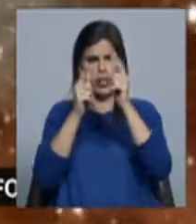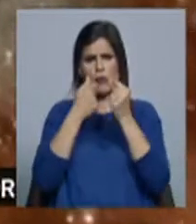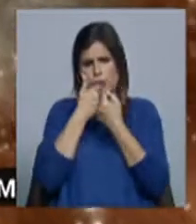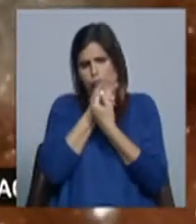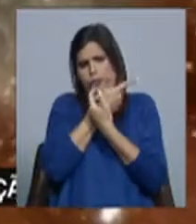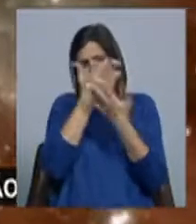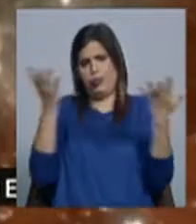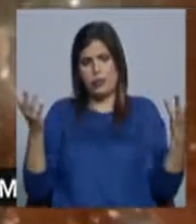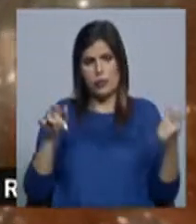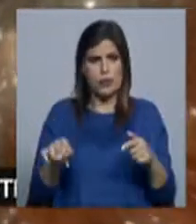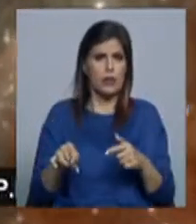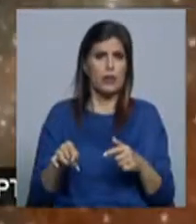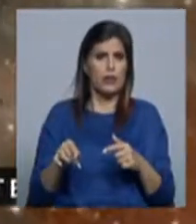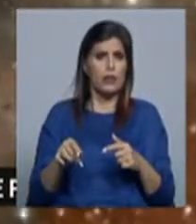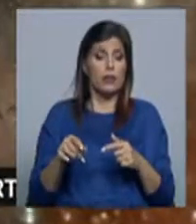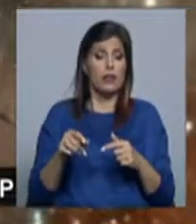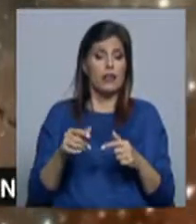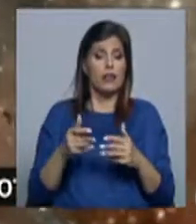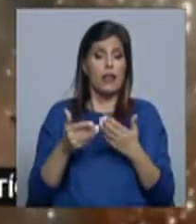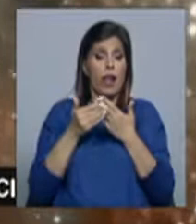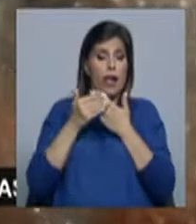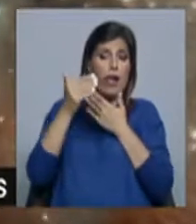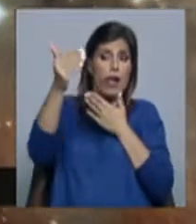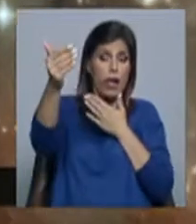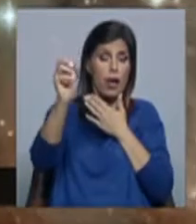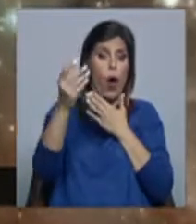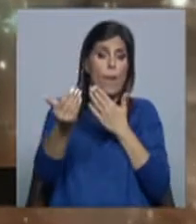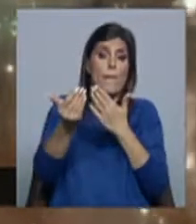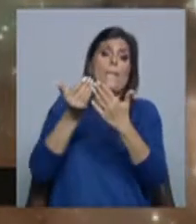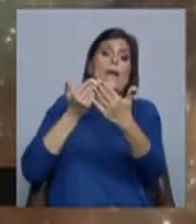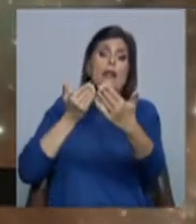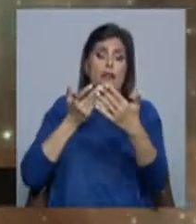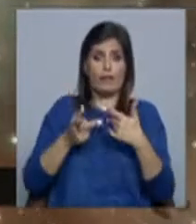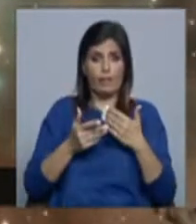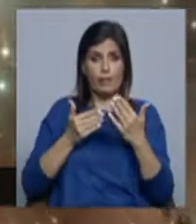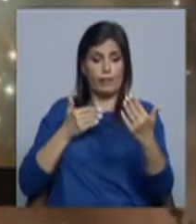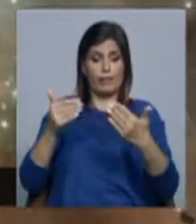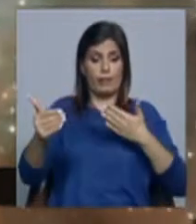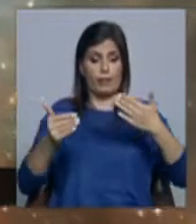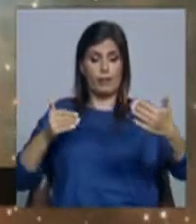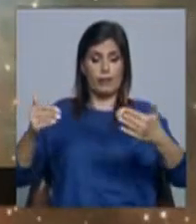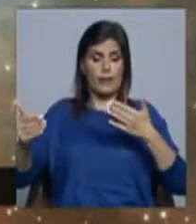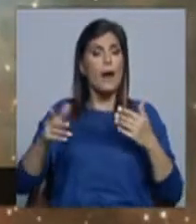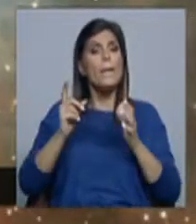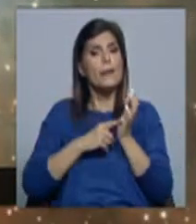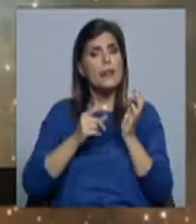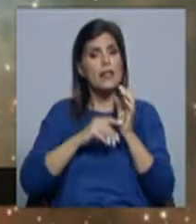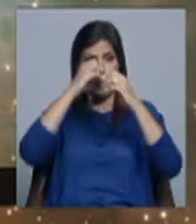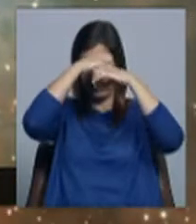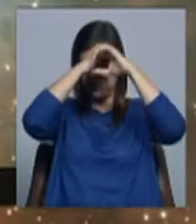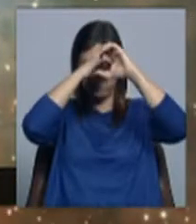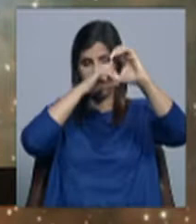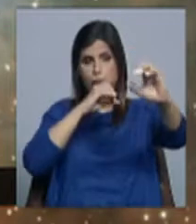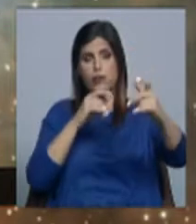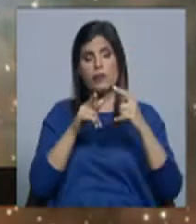que ou estão muito mais distantes ou muito mais próximas deste enxame. Ou seja, nós precisamos de um telescópio que consiga identificar muito